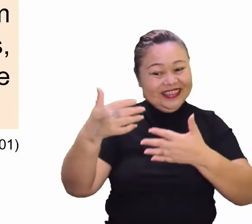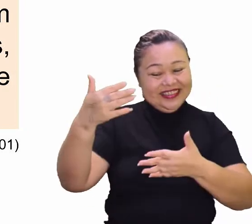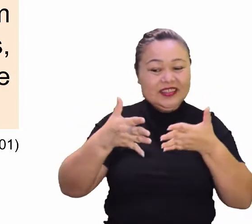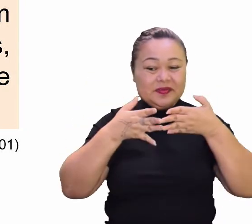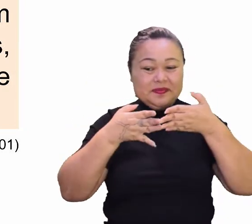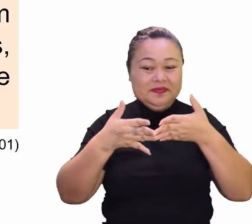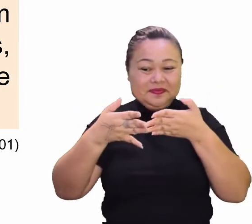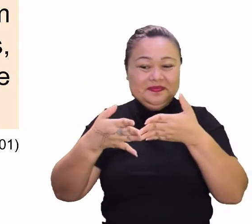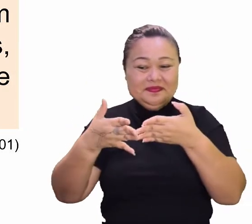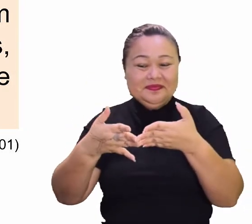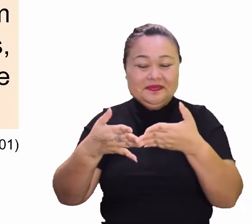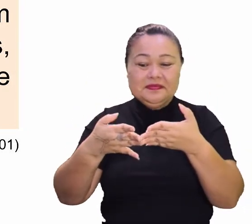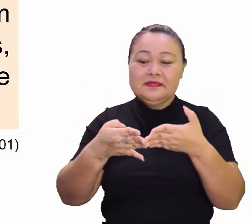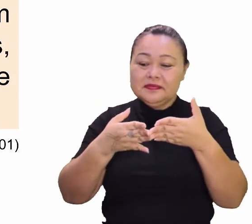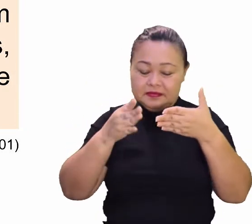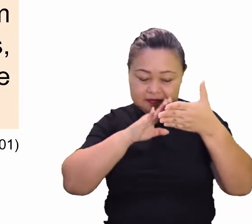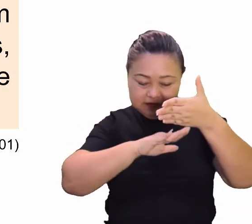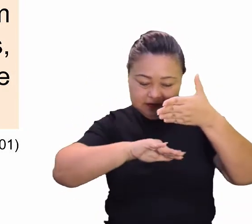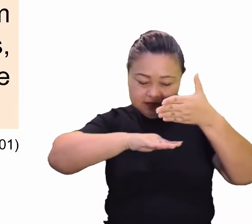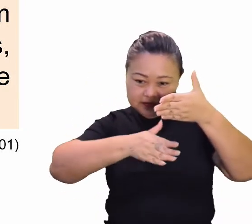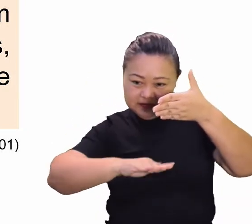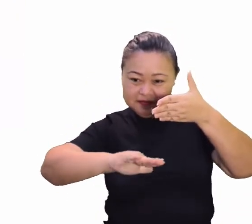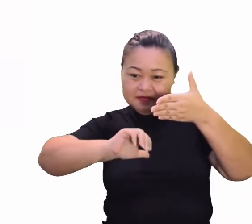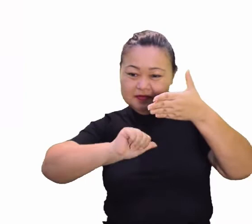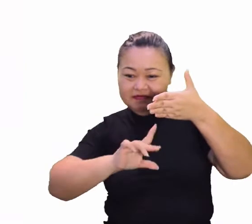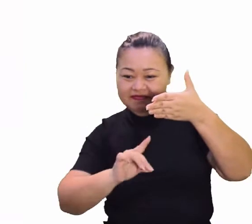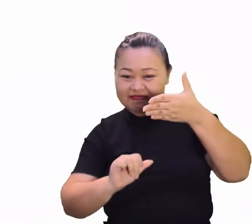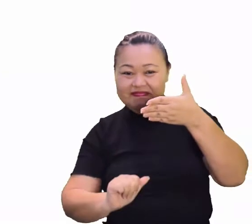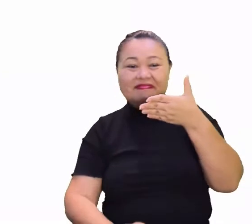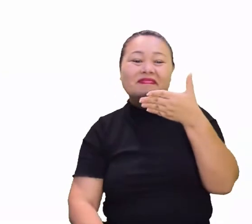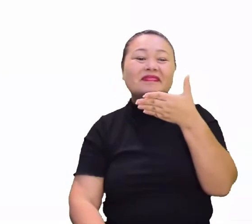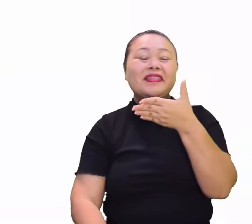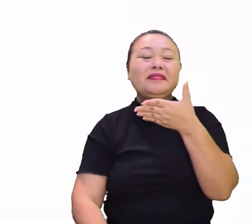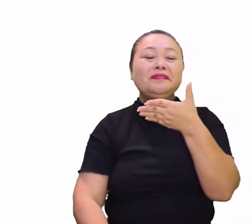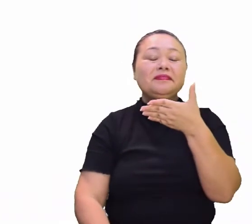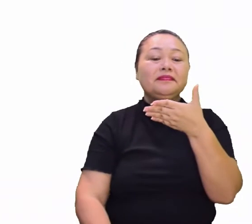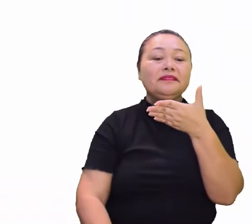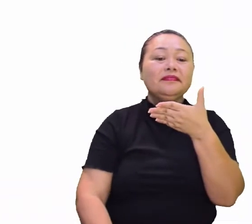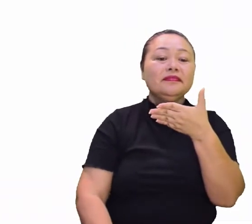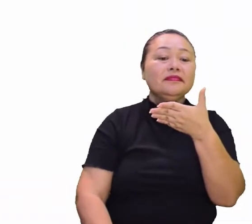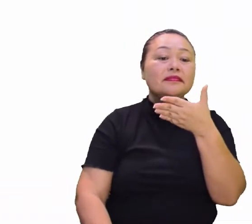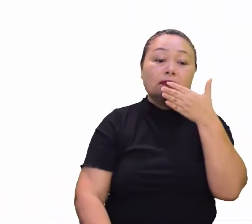a navegação de barcos de médio e alto calado. Isso mesmo. Beleza.